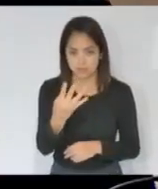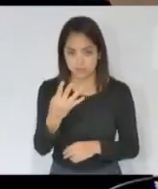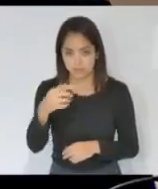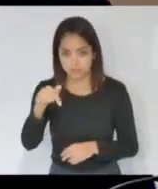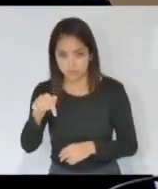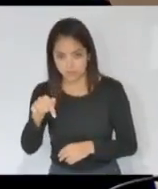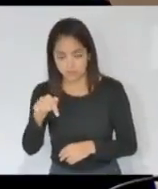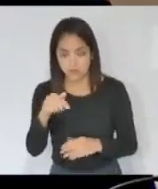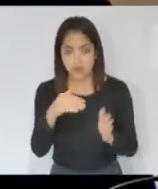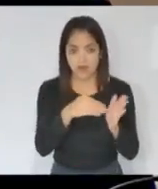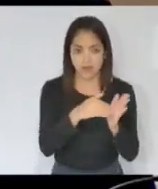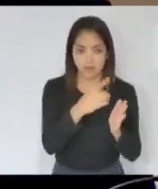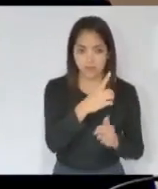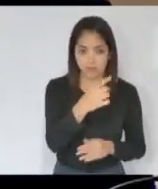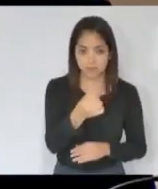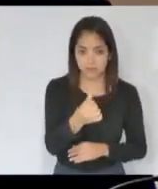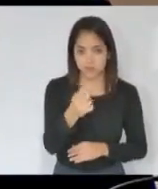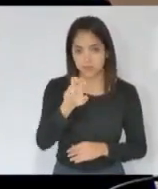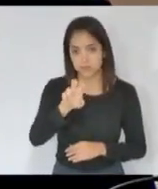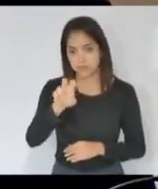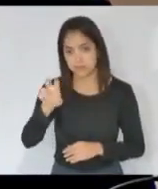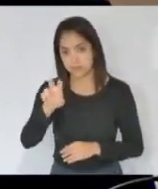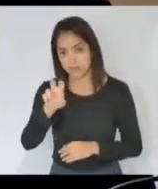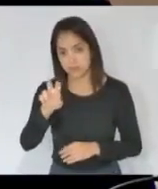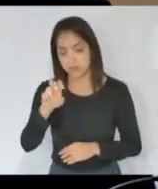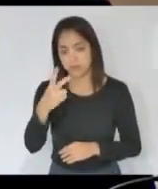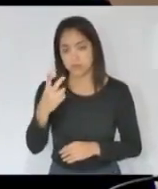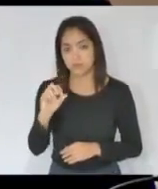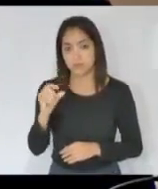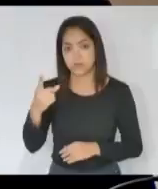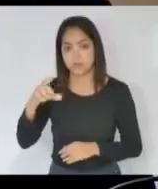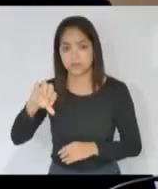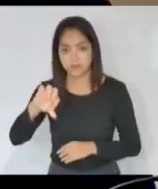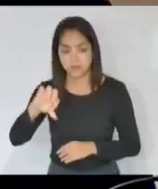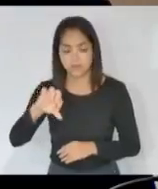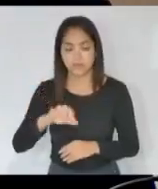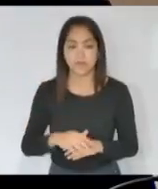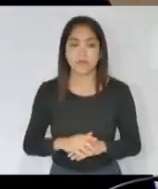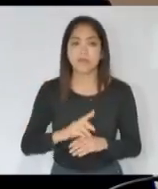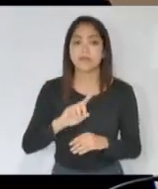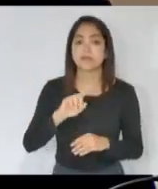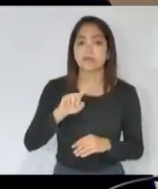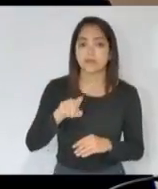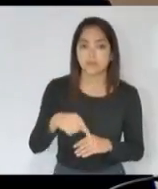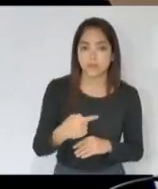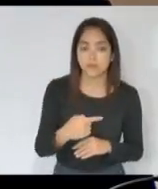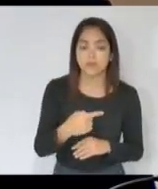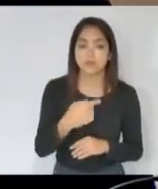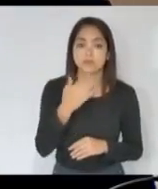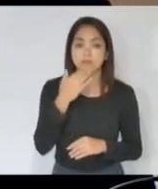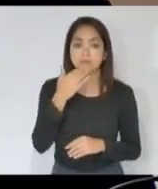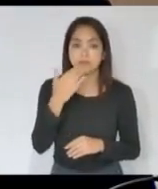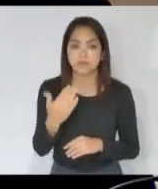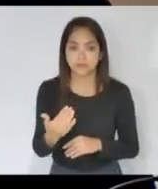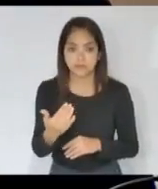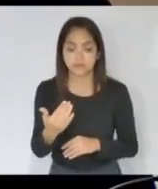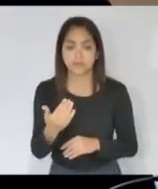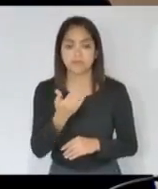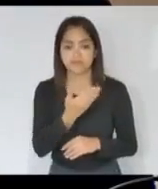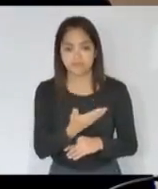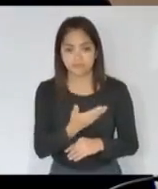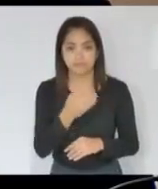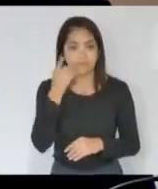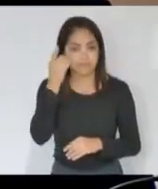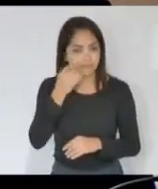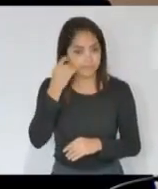1647 a 1655 de 2019. Na sequência, o senhor presidente, por solicitação do senhor